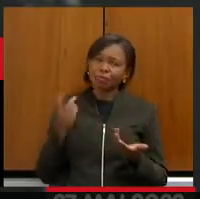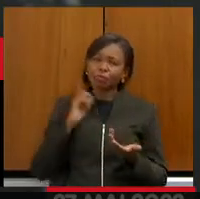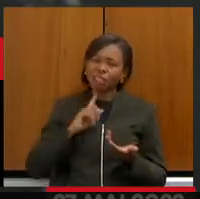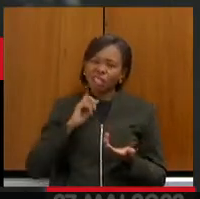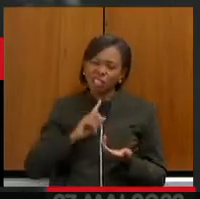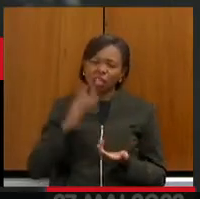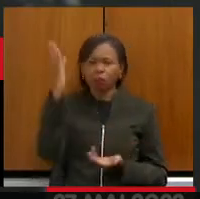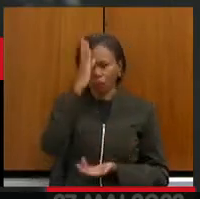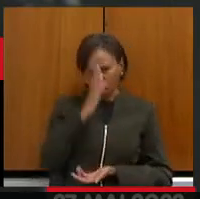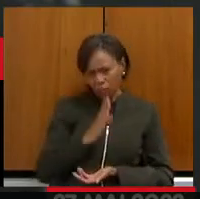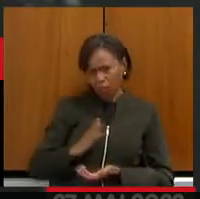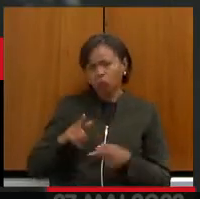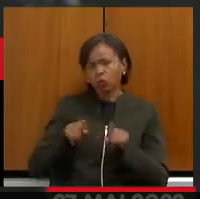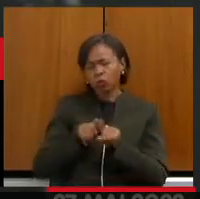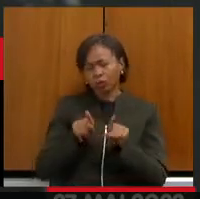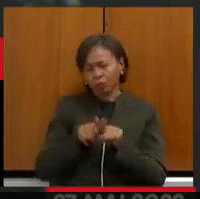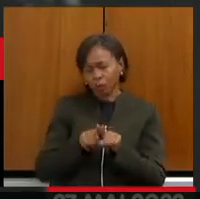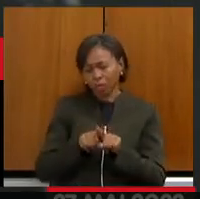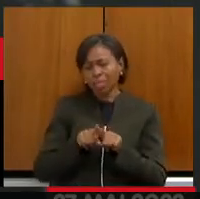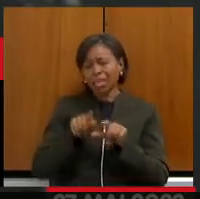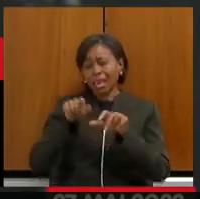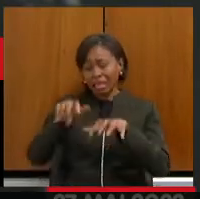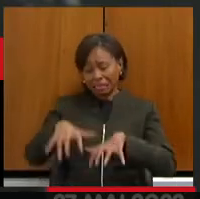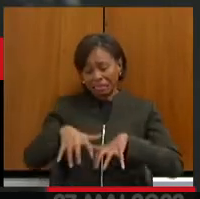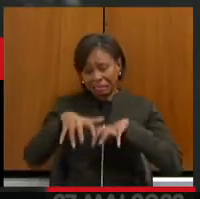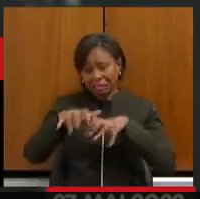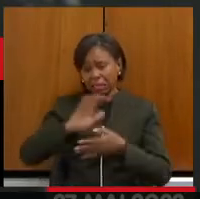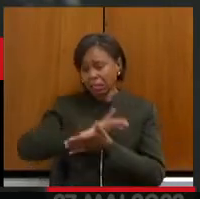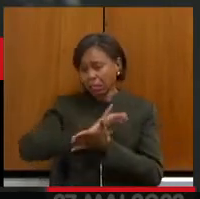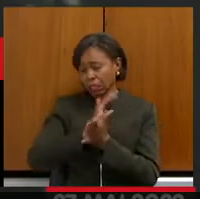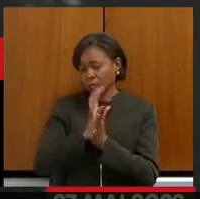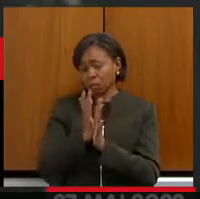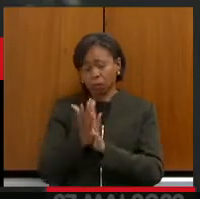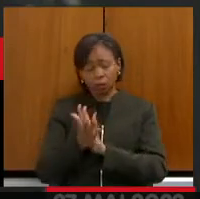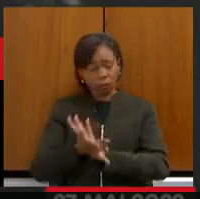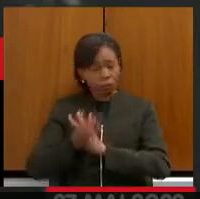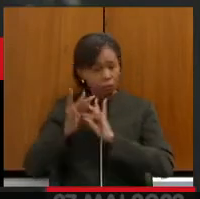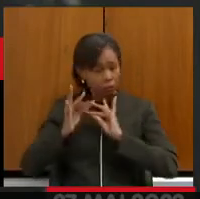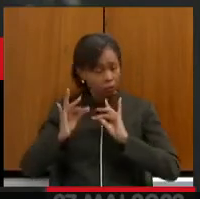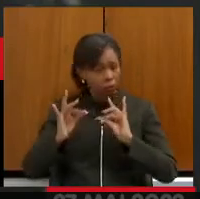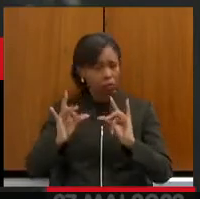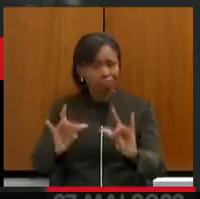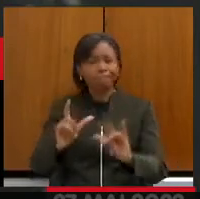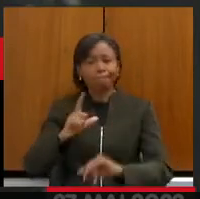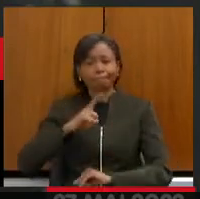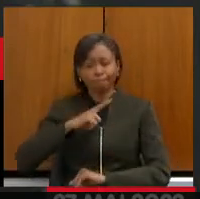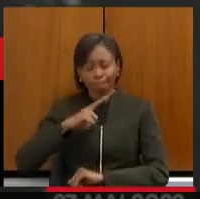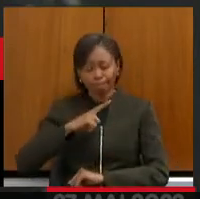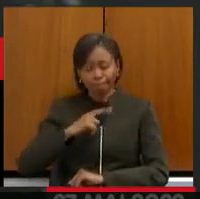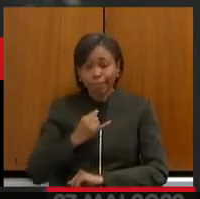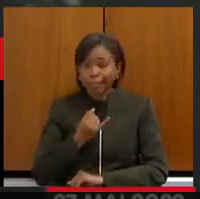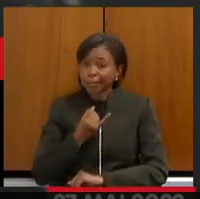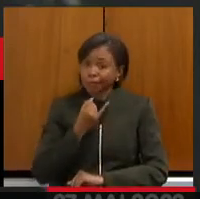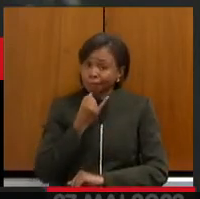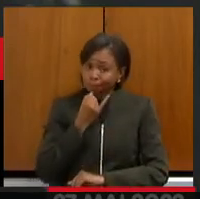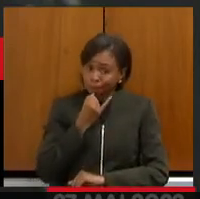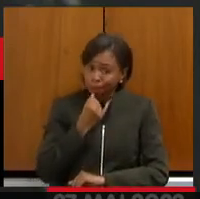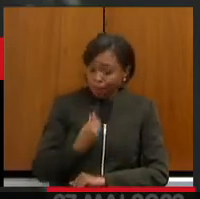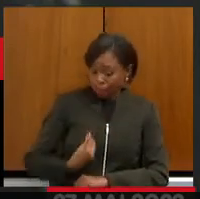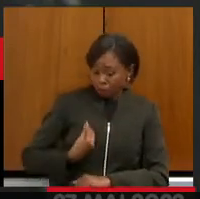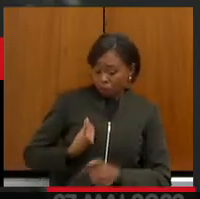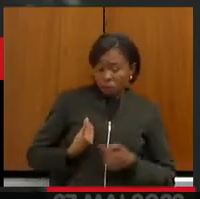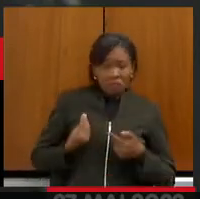no Brasil é predatório é assassino e infelizmente a vida